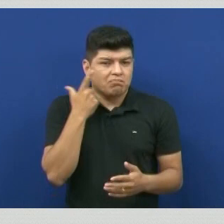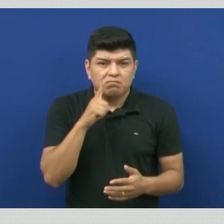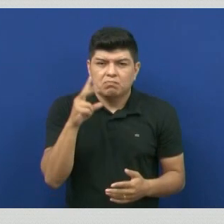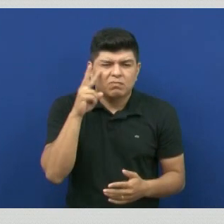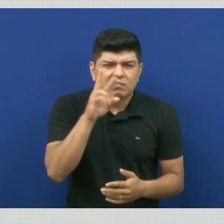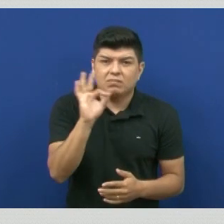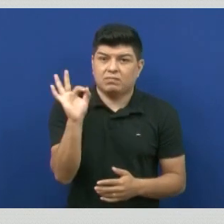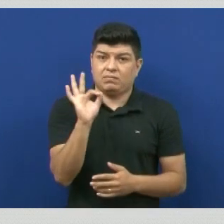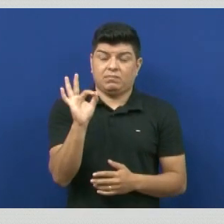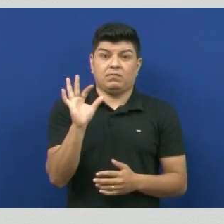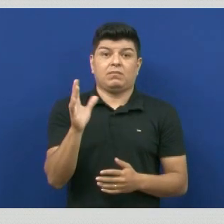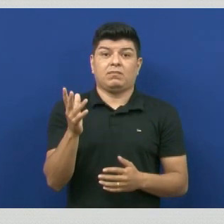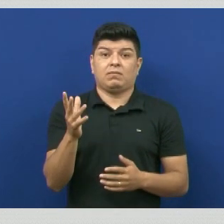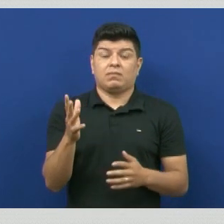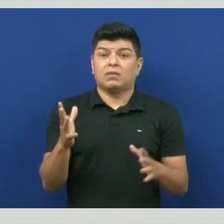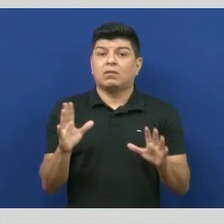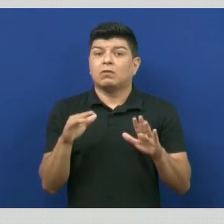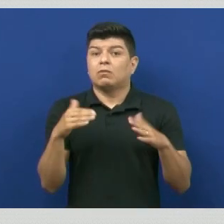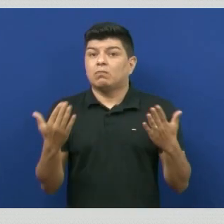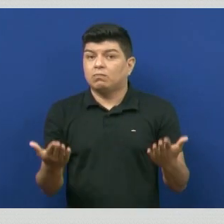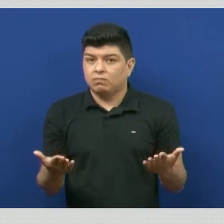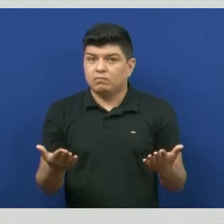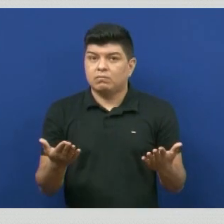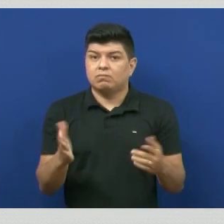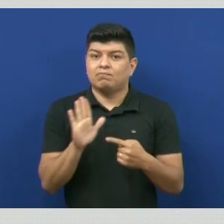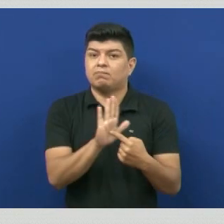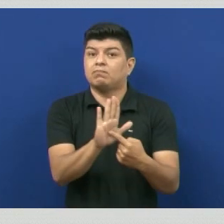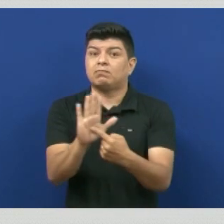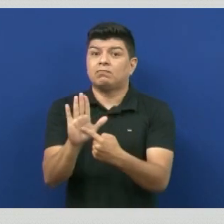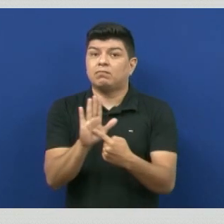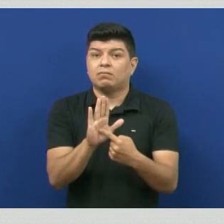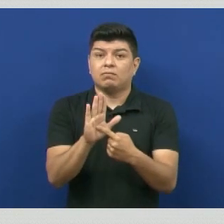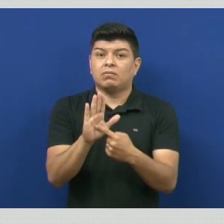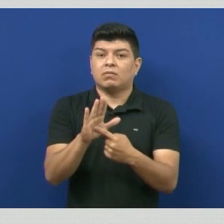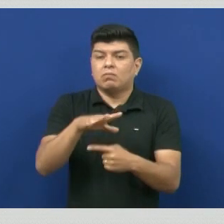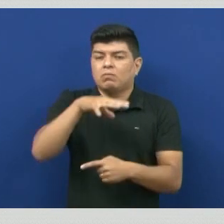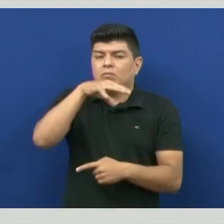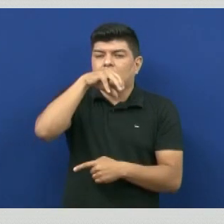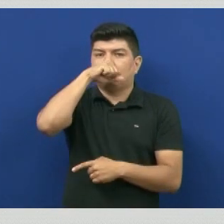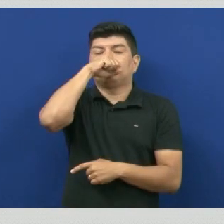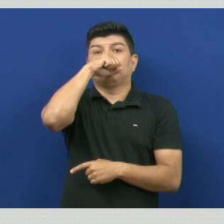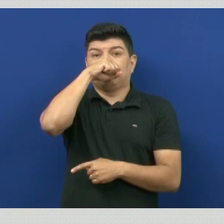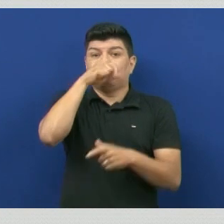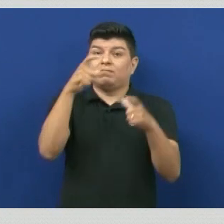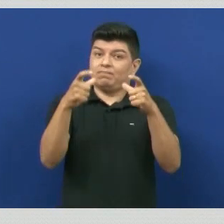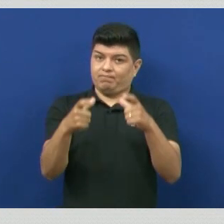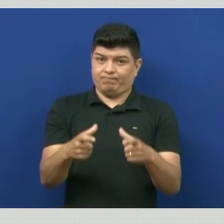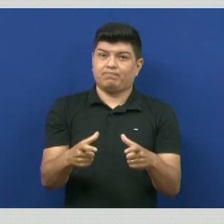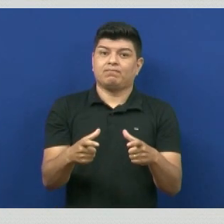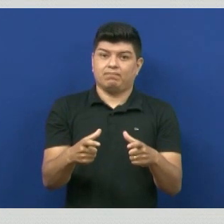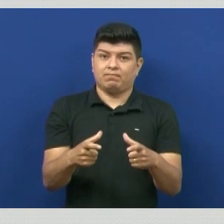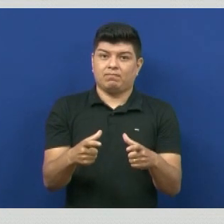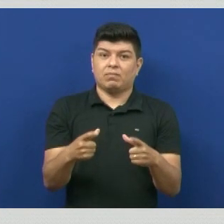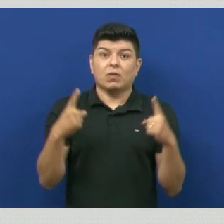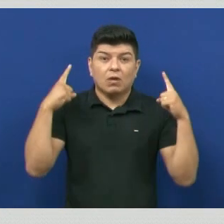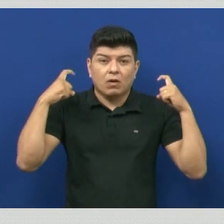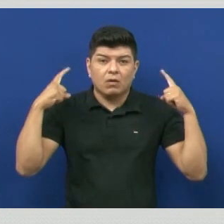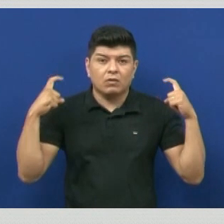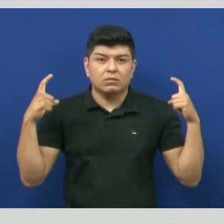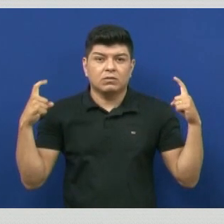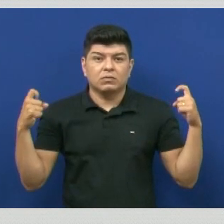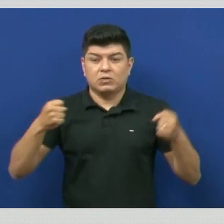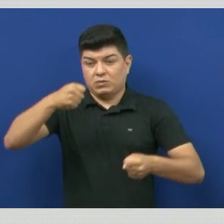conseguimos ver. Dentre eles, a gente pode destacar o aroma, o cheiro de um lugar, os sons que